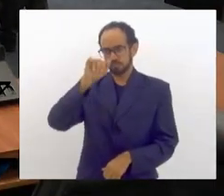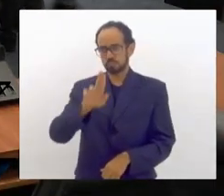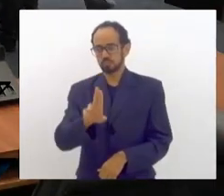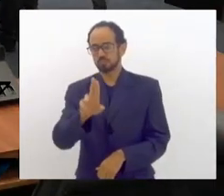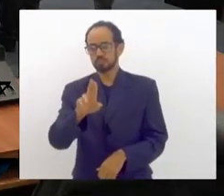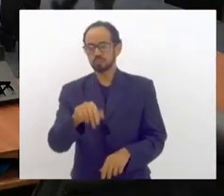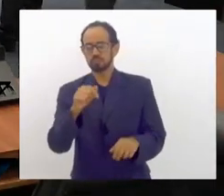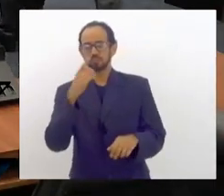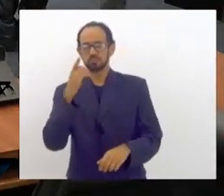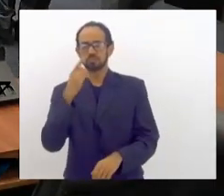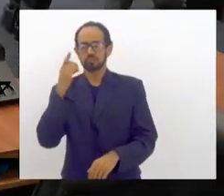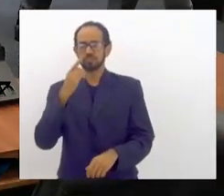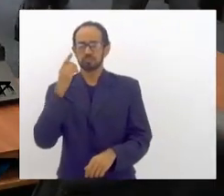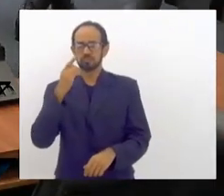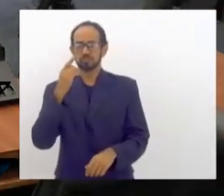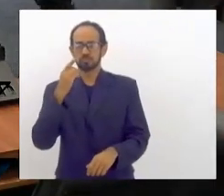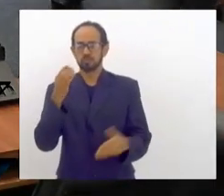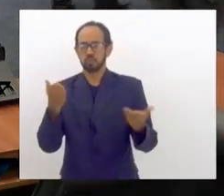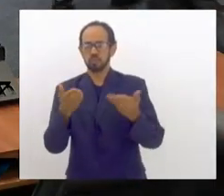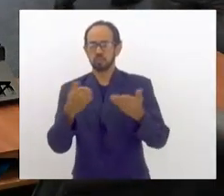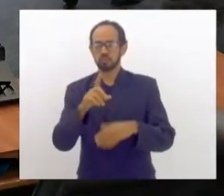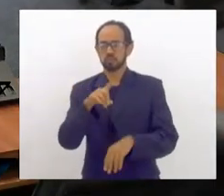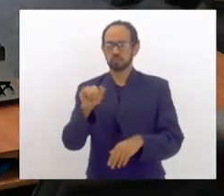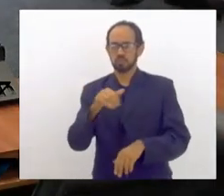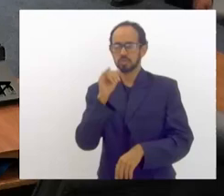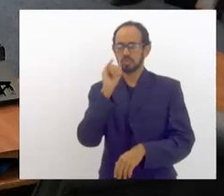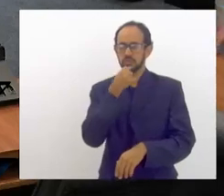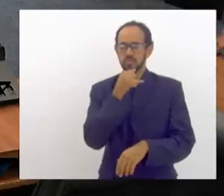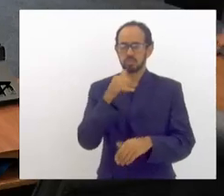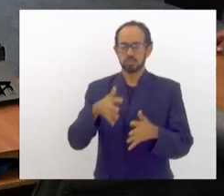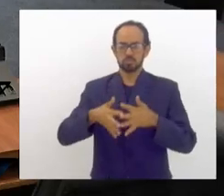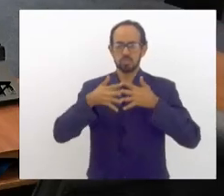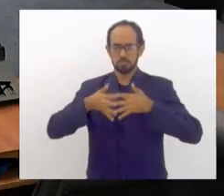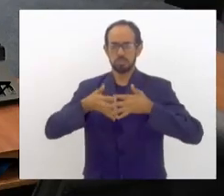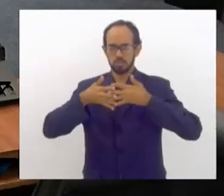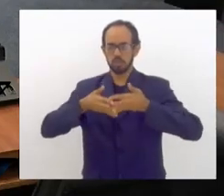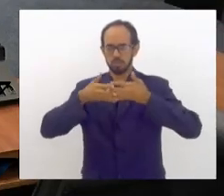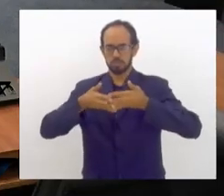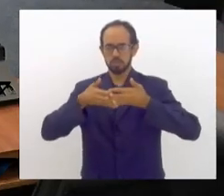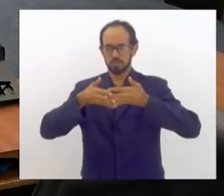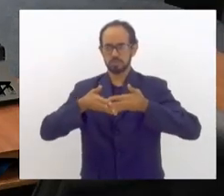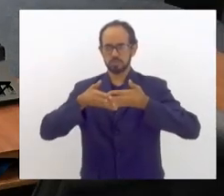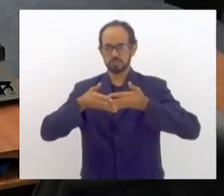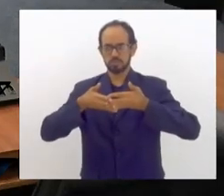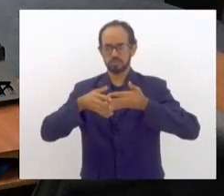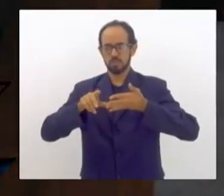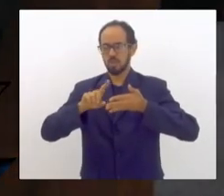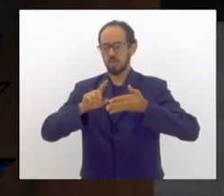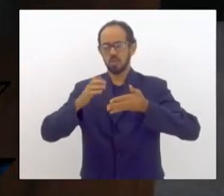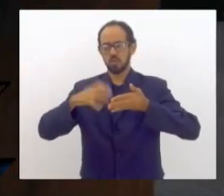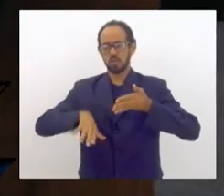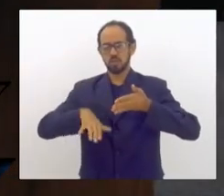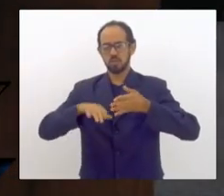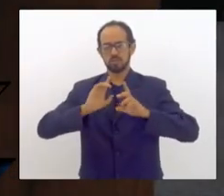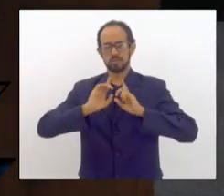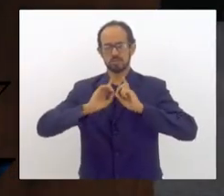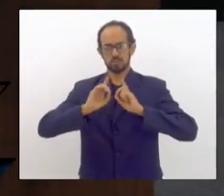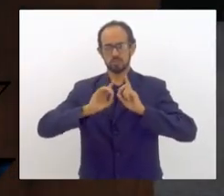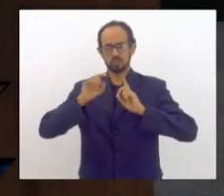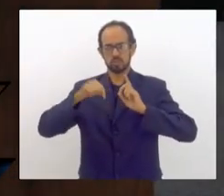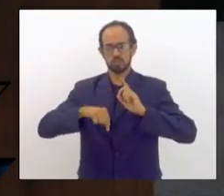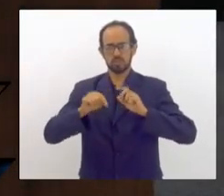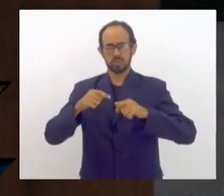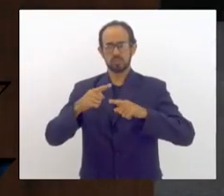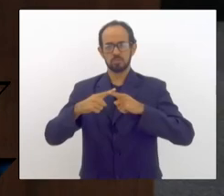deputada. Hoje é um dia muito triste para todos nós de Petrópolis. Eu não iria fazer essa discussão aqui, porque estou